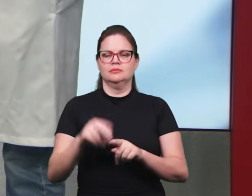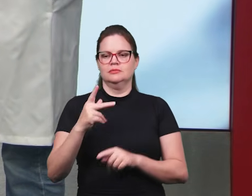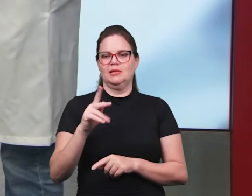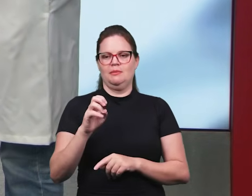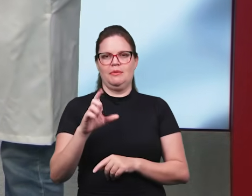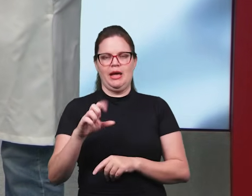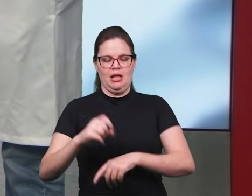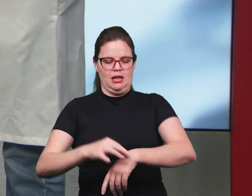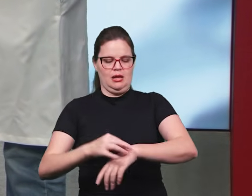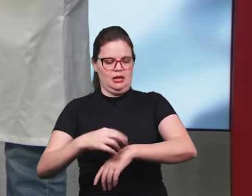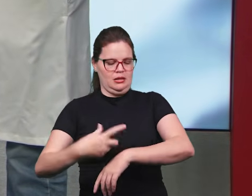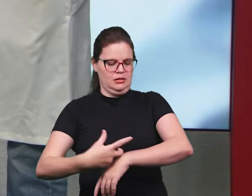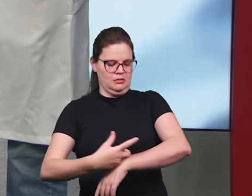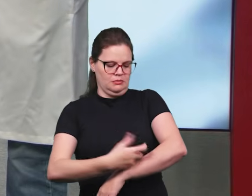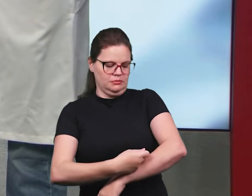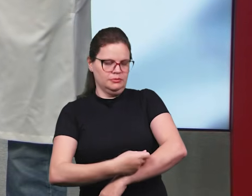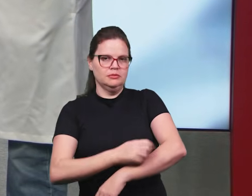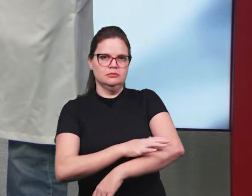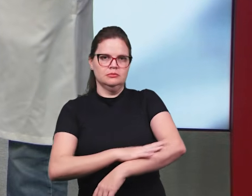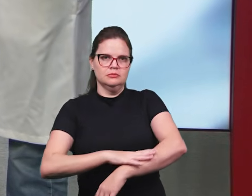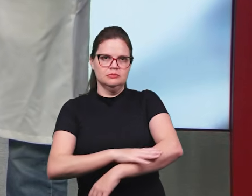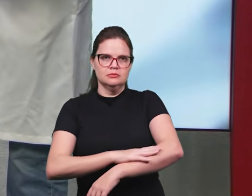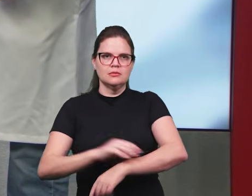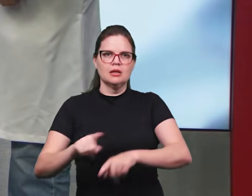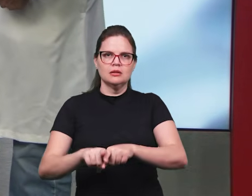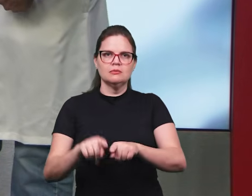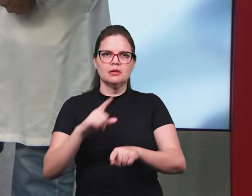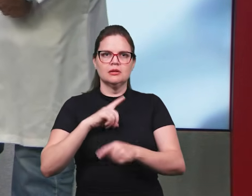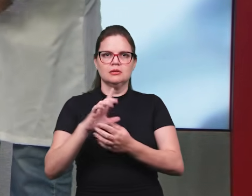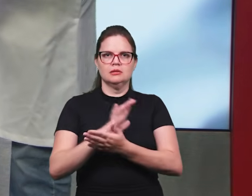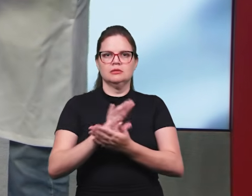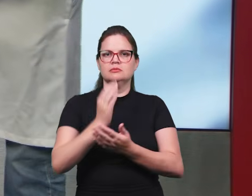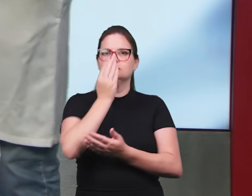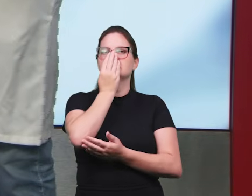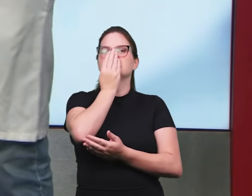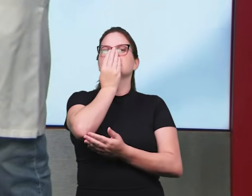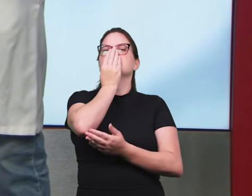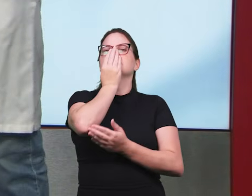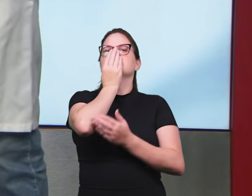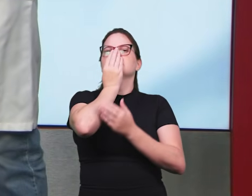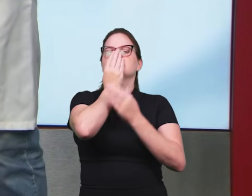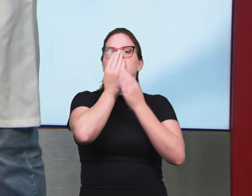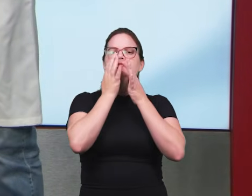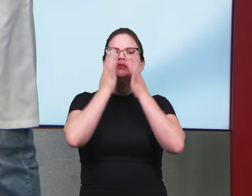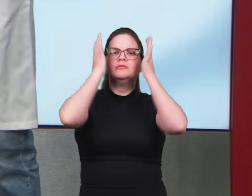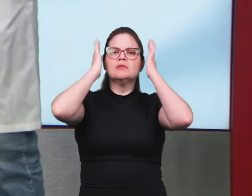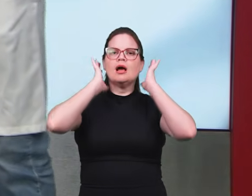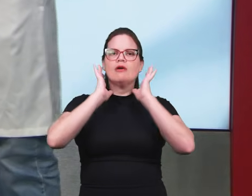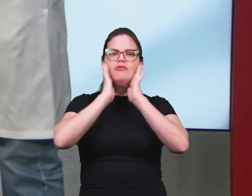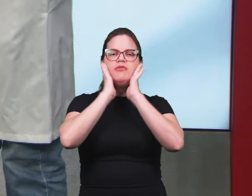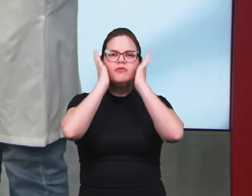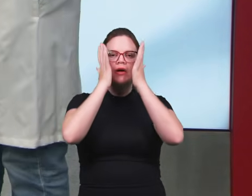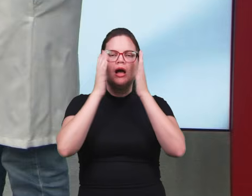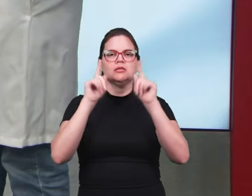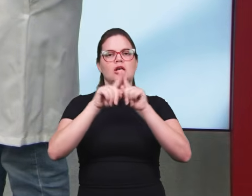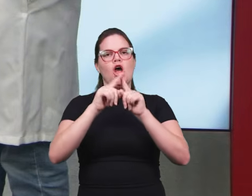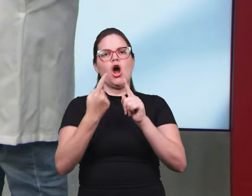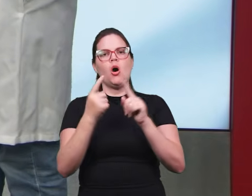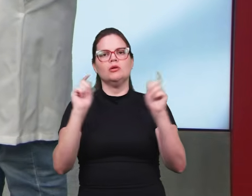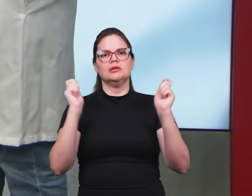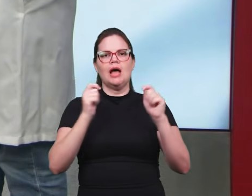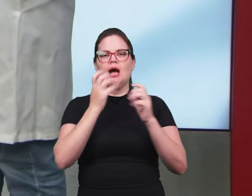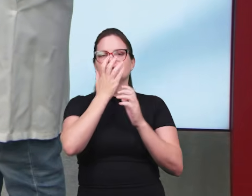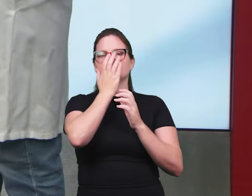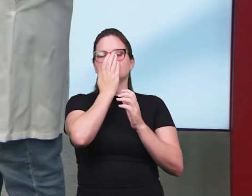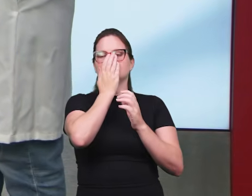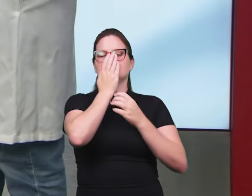uma raquianestesia, nós temos bloqueio de membro superior, nós temos bloqueio específico de membros inferior, bloqueios específicos de face. Então, uma